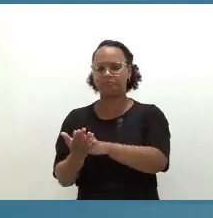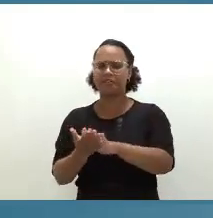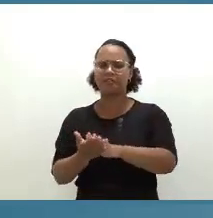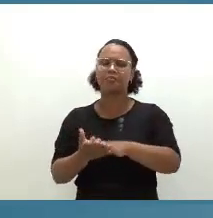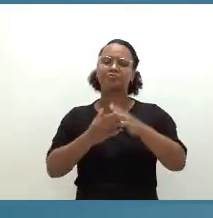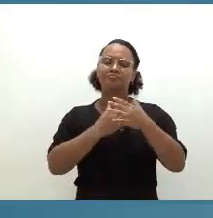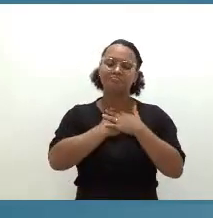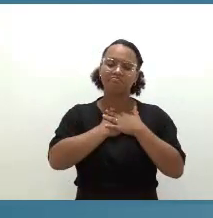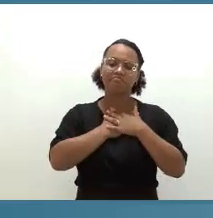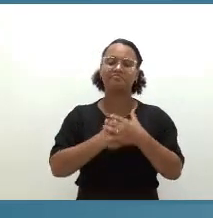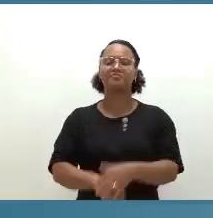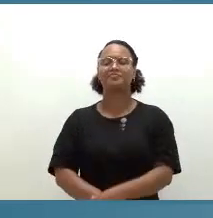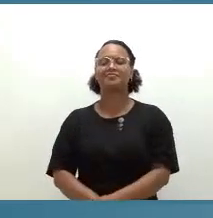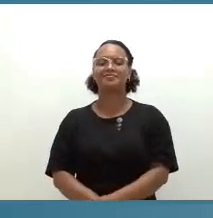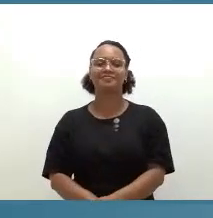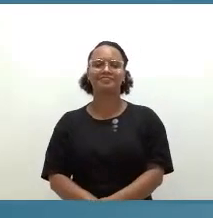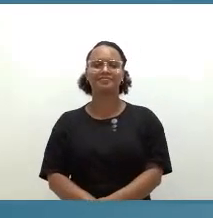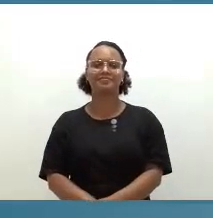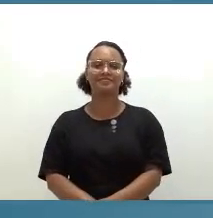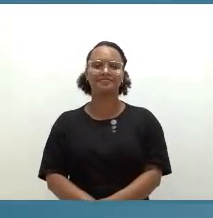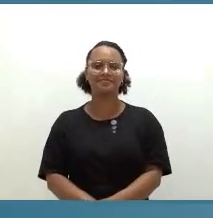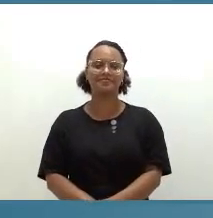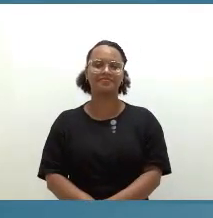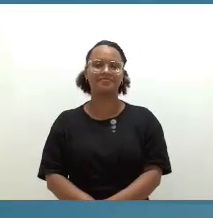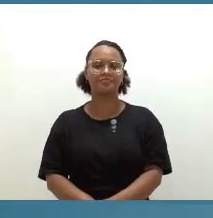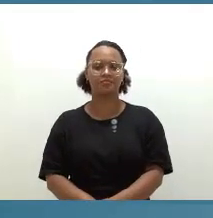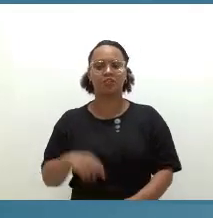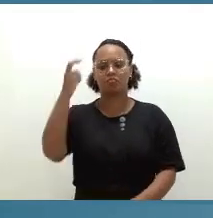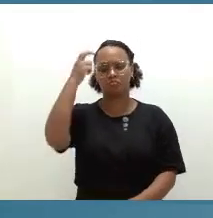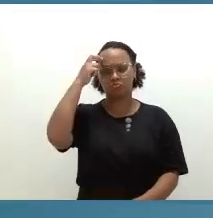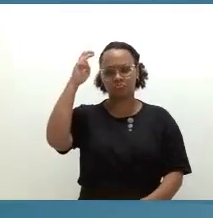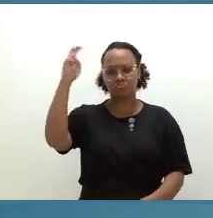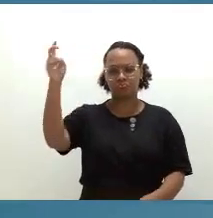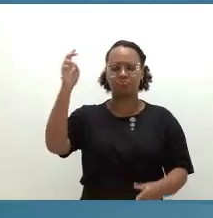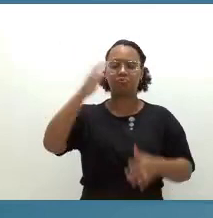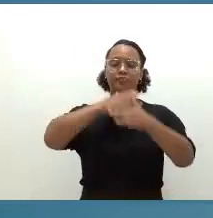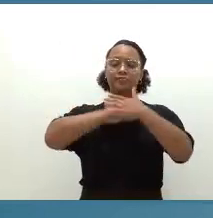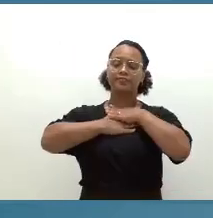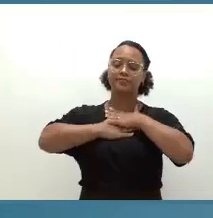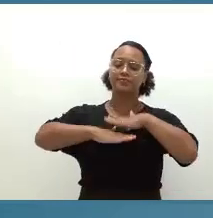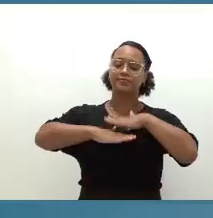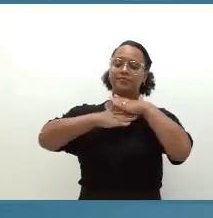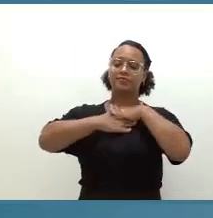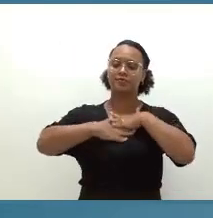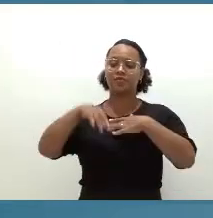Sua Excelência. E por ser um meta de oportunidade,